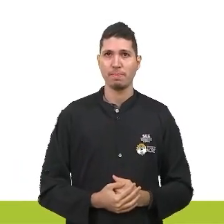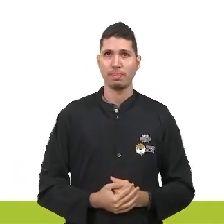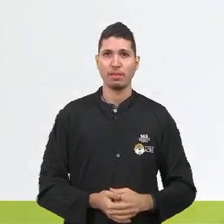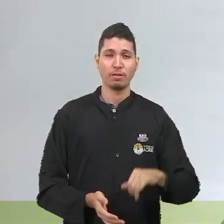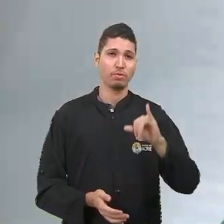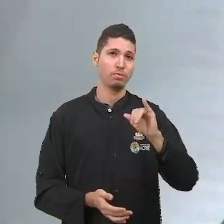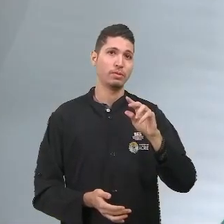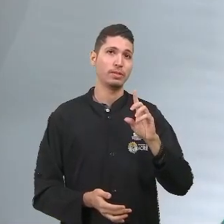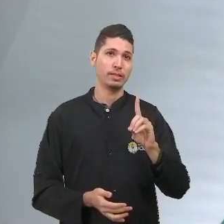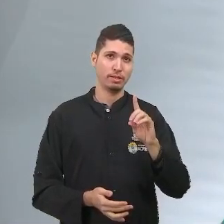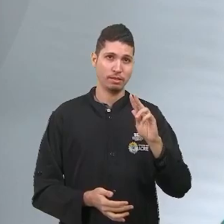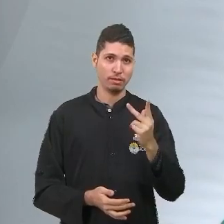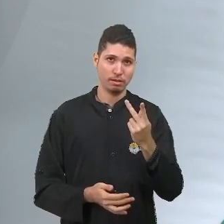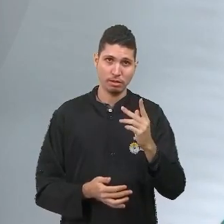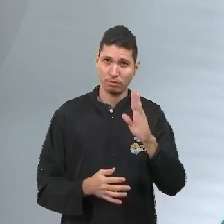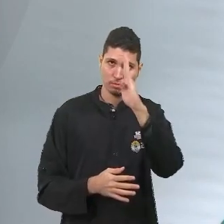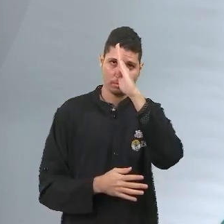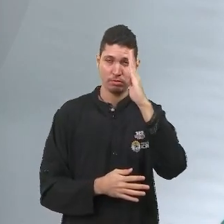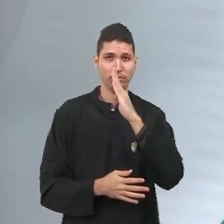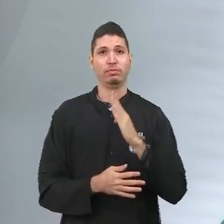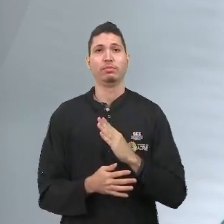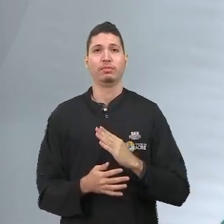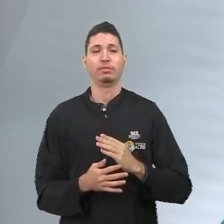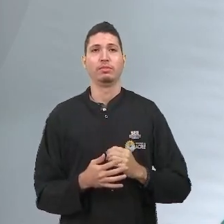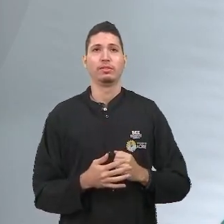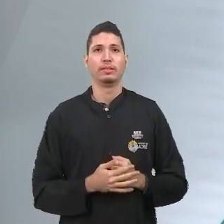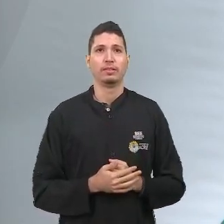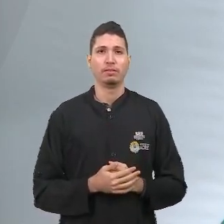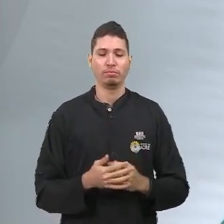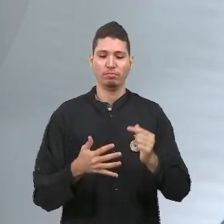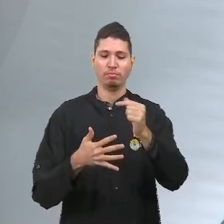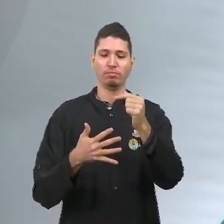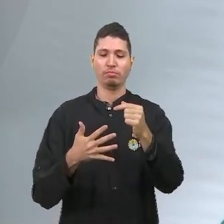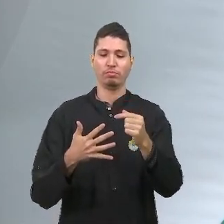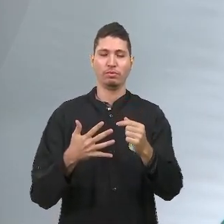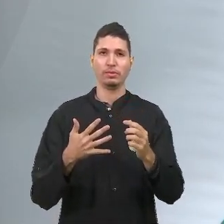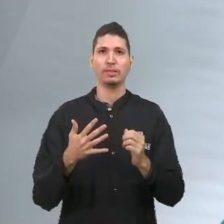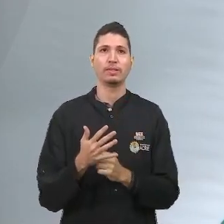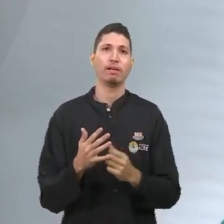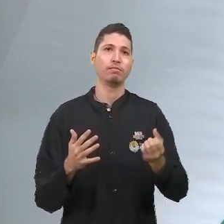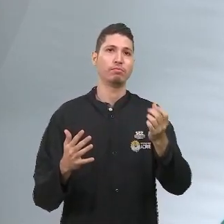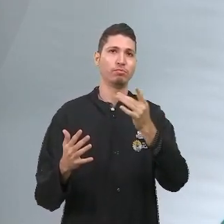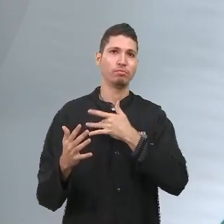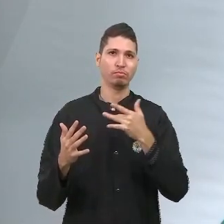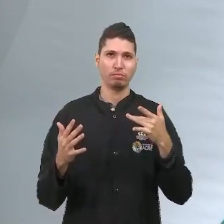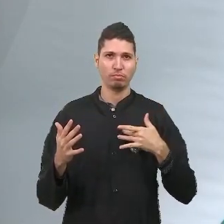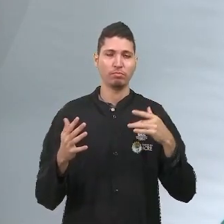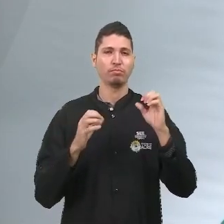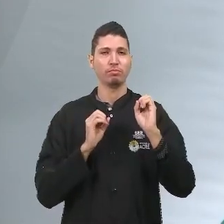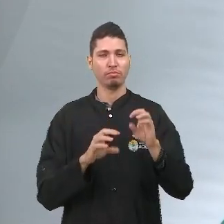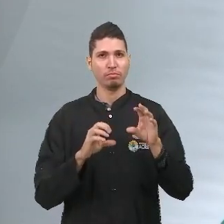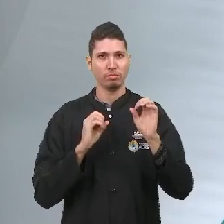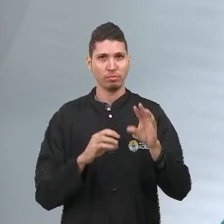Desenvolvimento Humano no Brasil, ele é colocado alguns pontos para ser analisados, como saúde, educação,